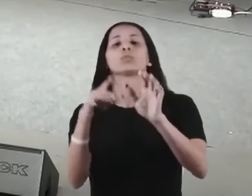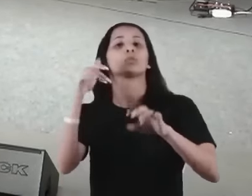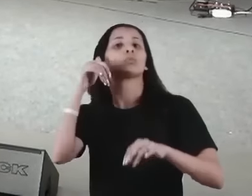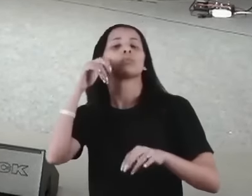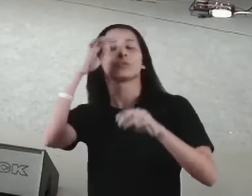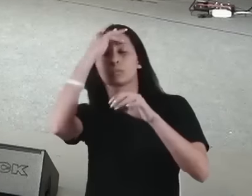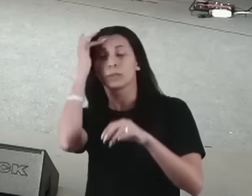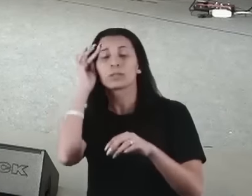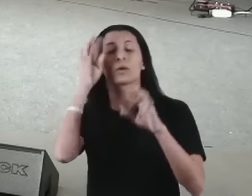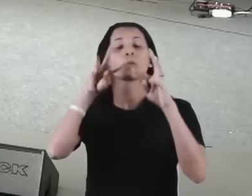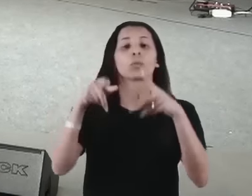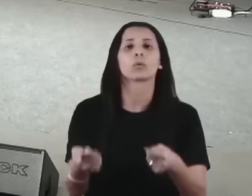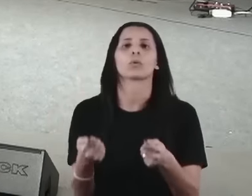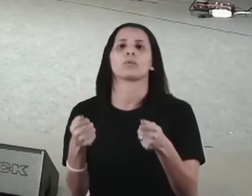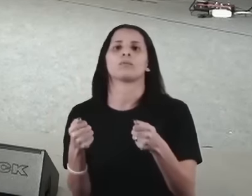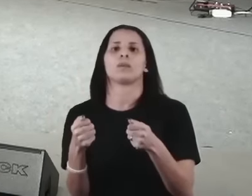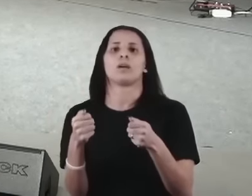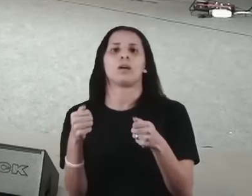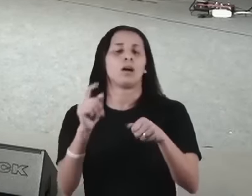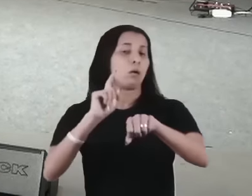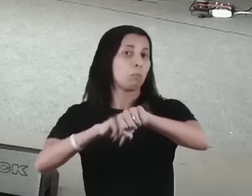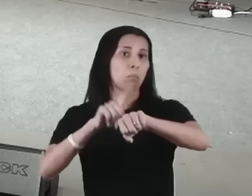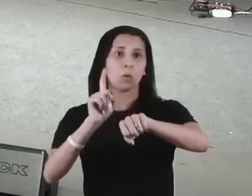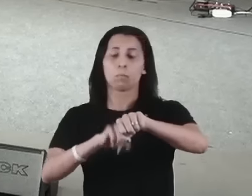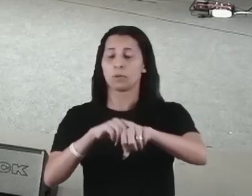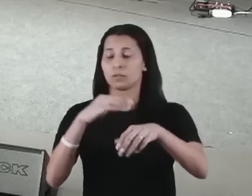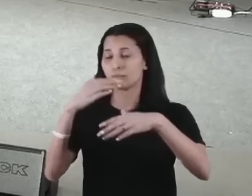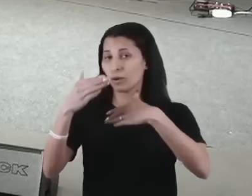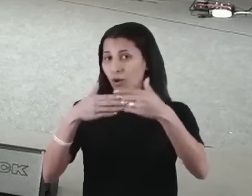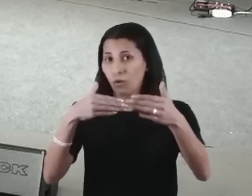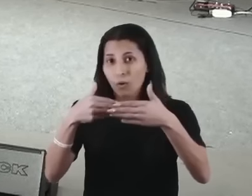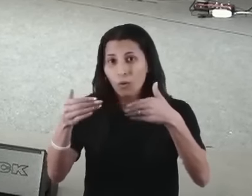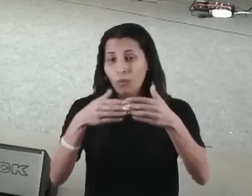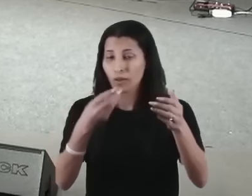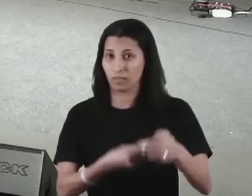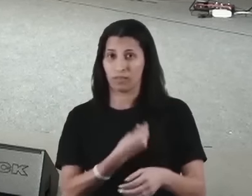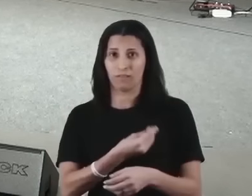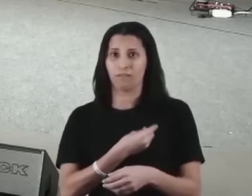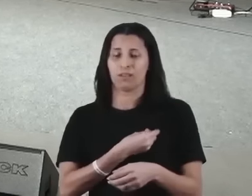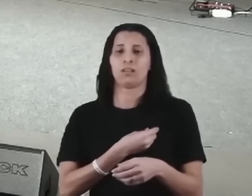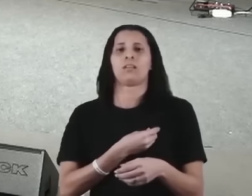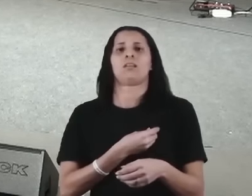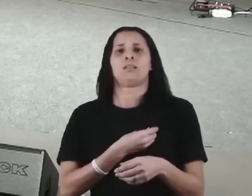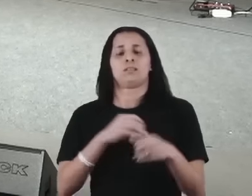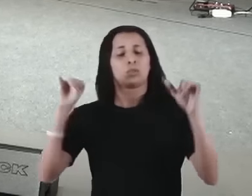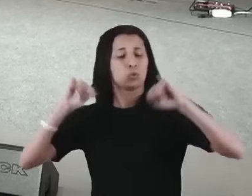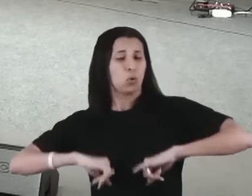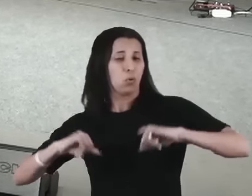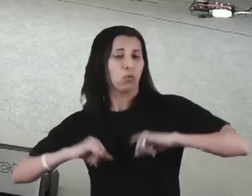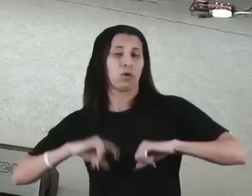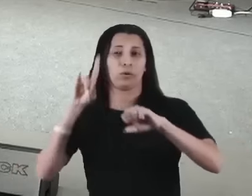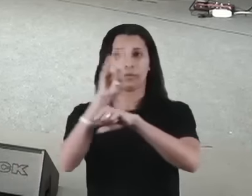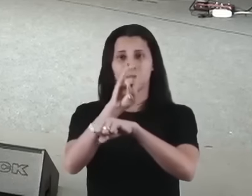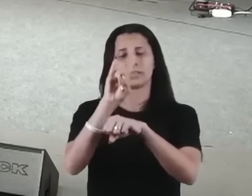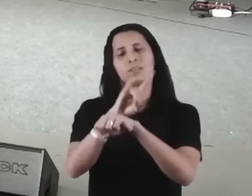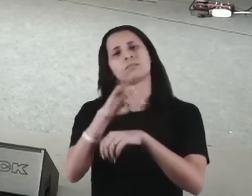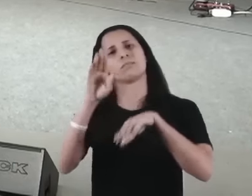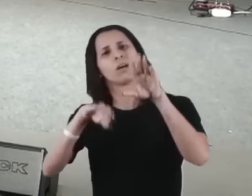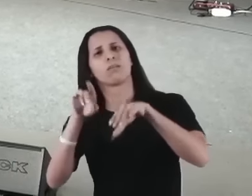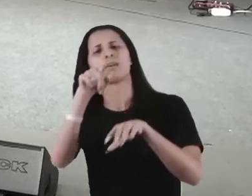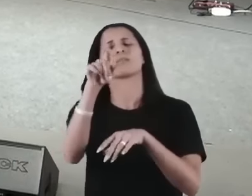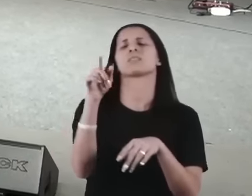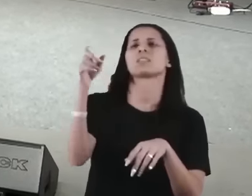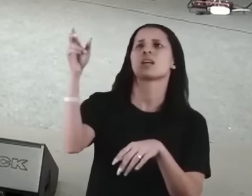momento da vida sofreram desde lealdade talvez você foi traído por um chefe por um amigo por uma